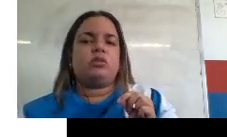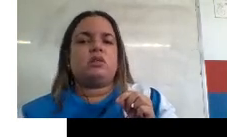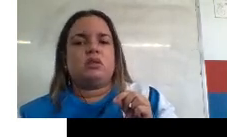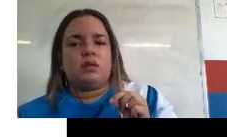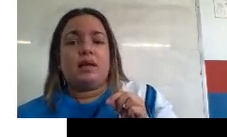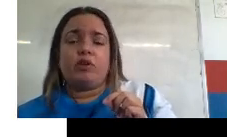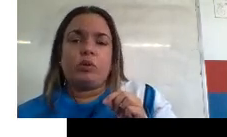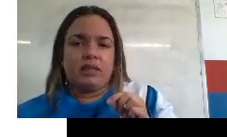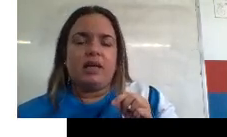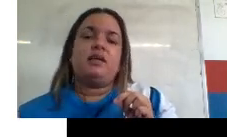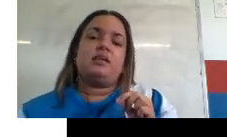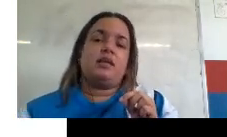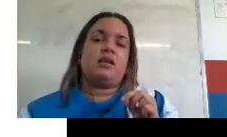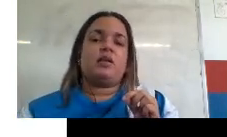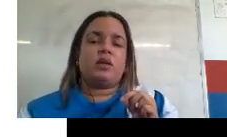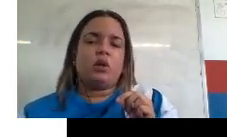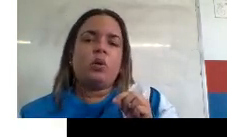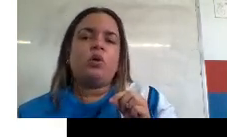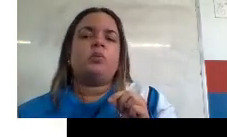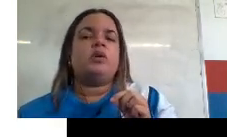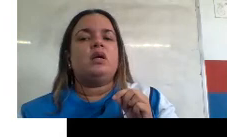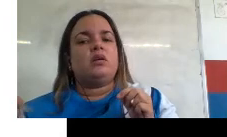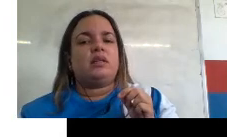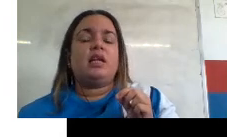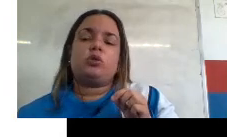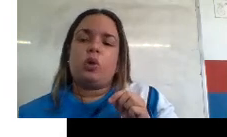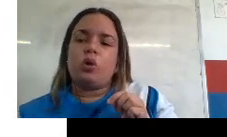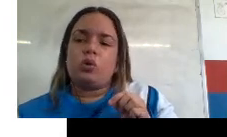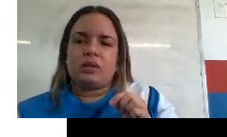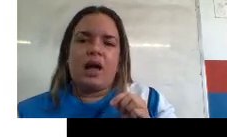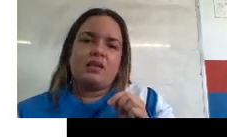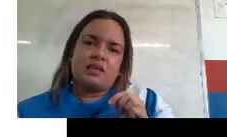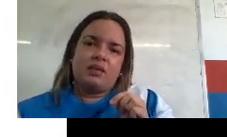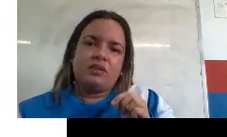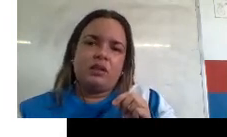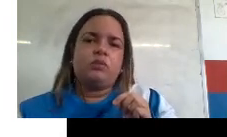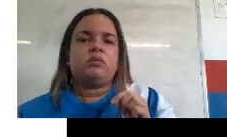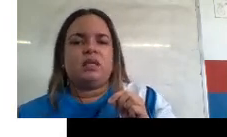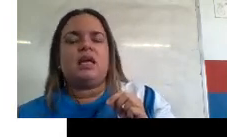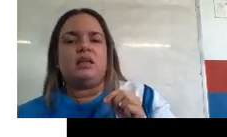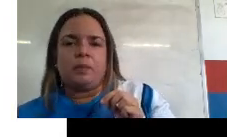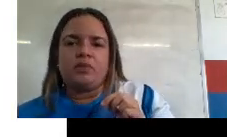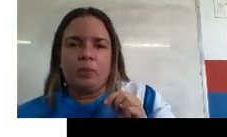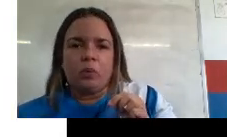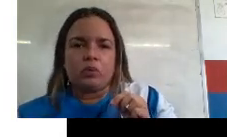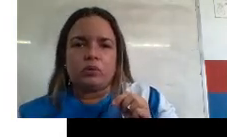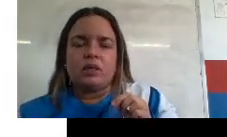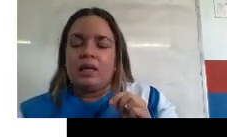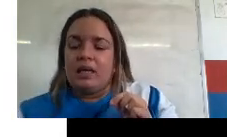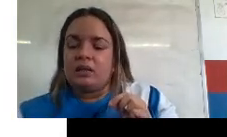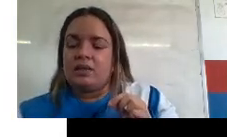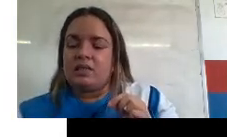Palmares foi o líder, né, de lá do Quilombo, né, lutou contra a escravidão e ele também foi